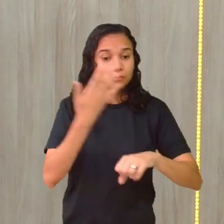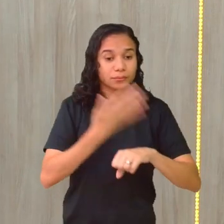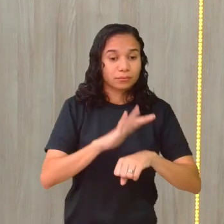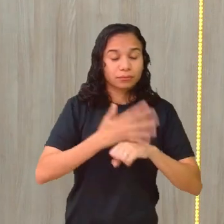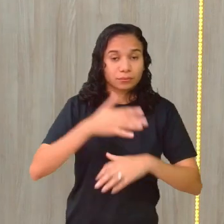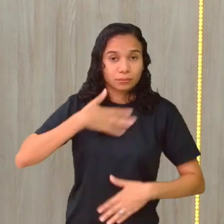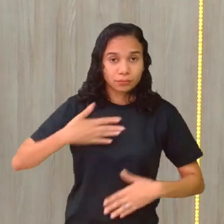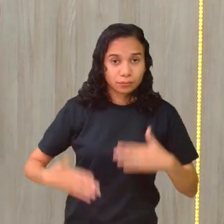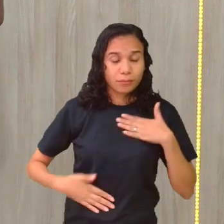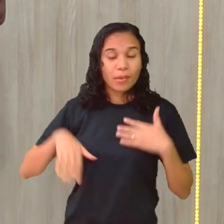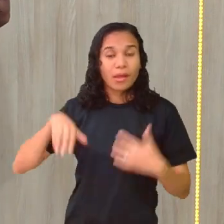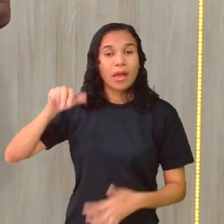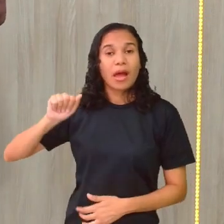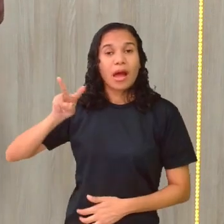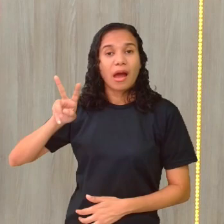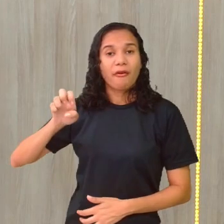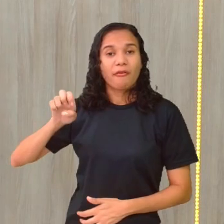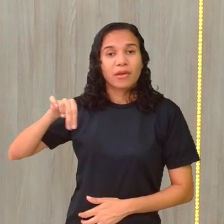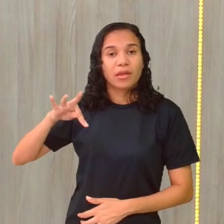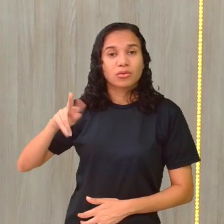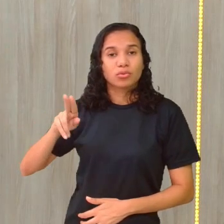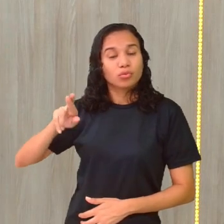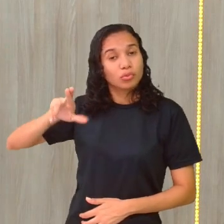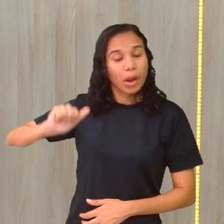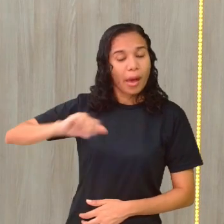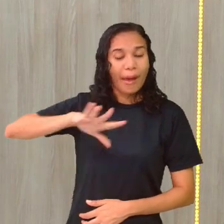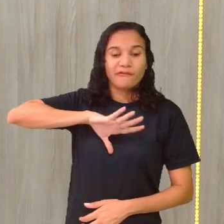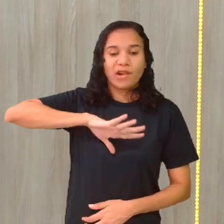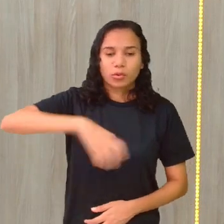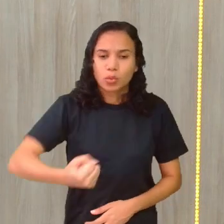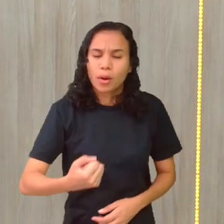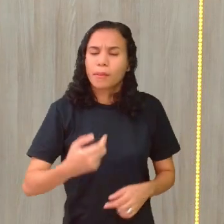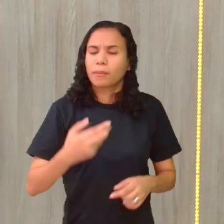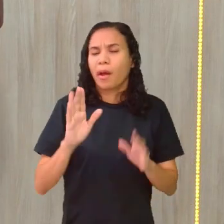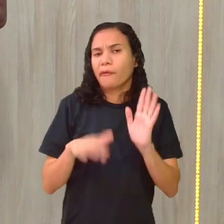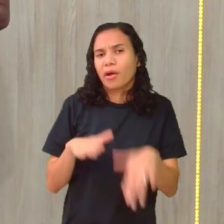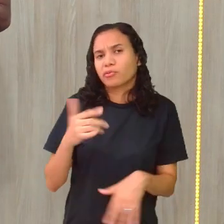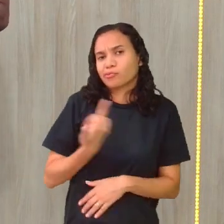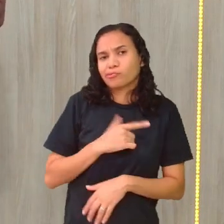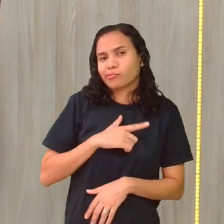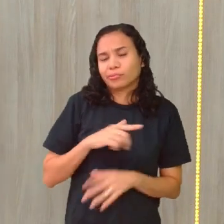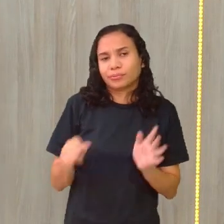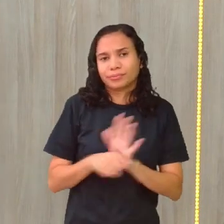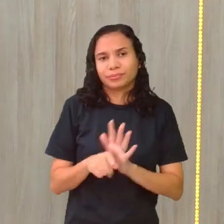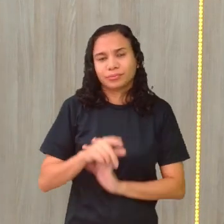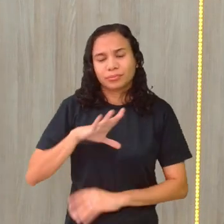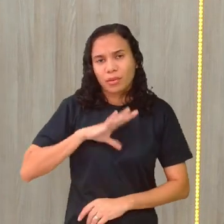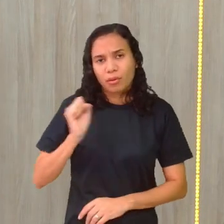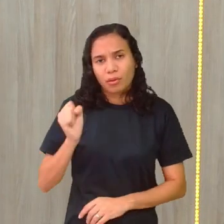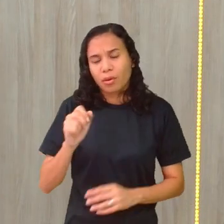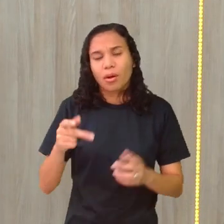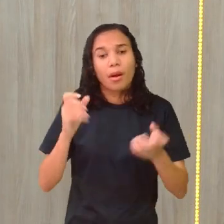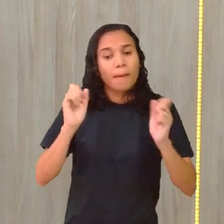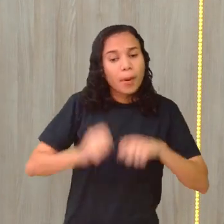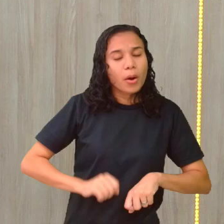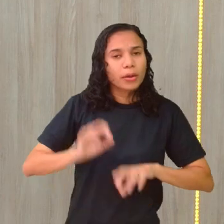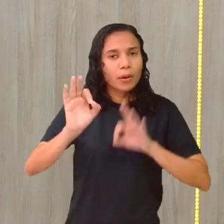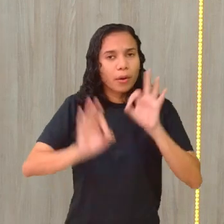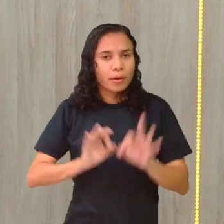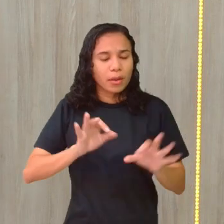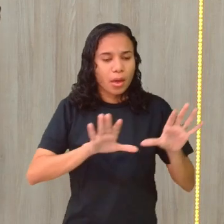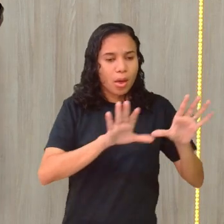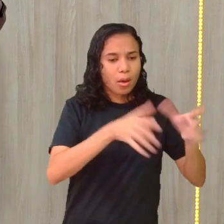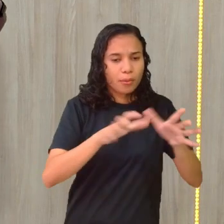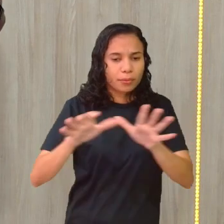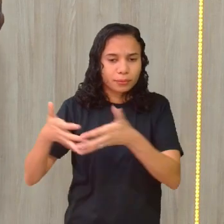de aventura, porque nem tudo é esporte, foi como eu falei para vocês. Essas práticas, elas são divididas em modalidades que